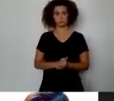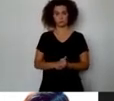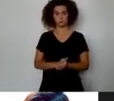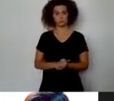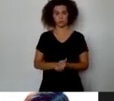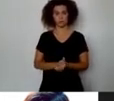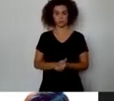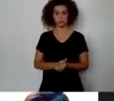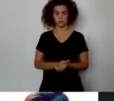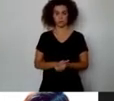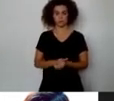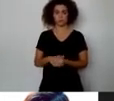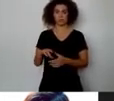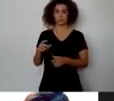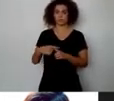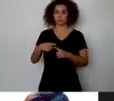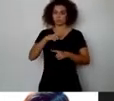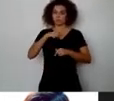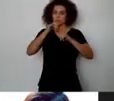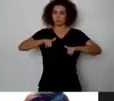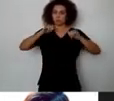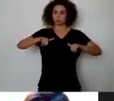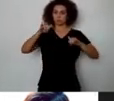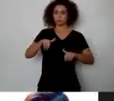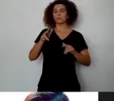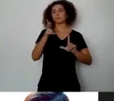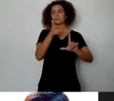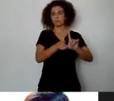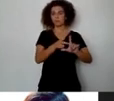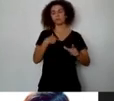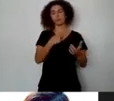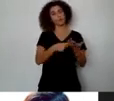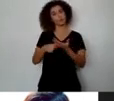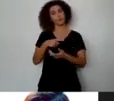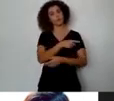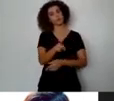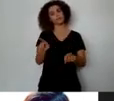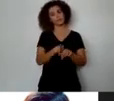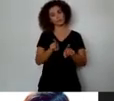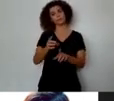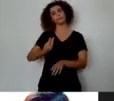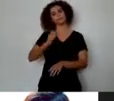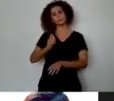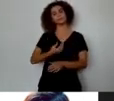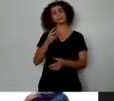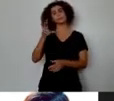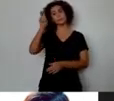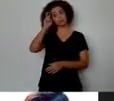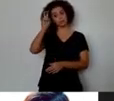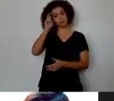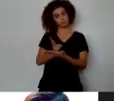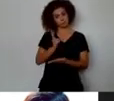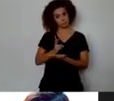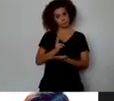divulgação também das lives, né? Então convido vocês também a participar do dela. Né, que toda quinta-feira a gente, eles estão